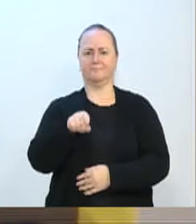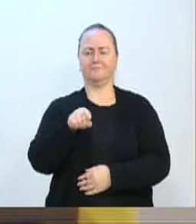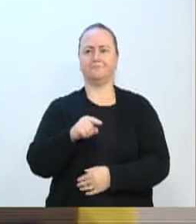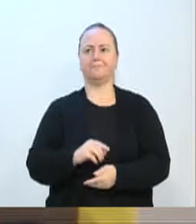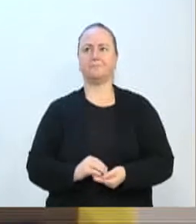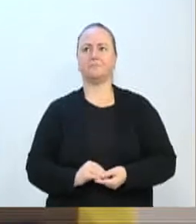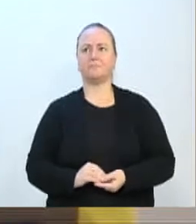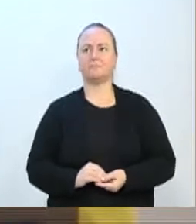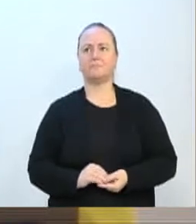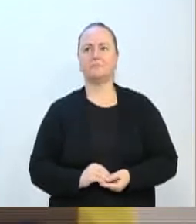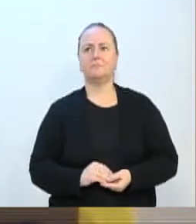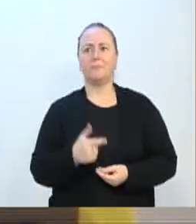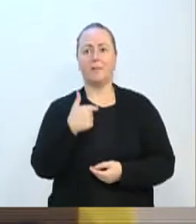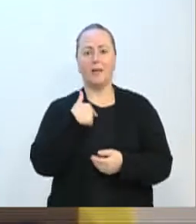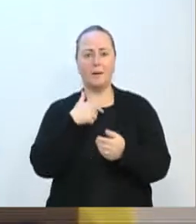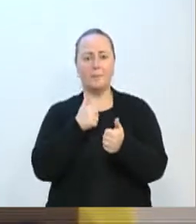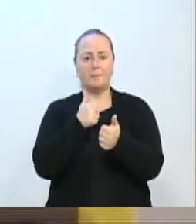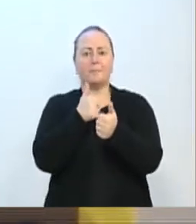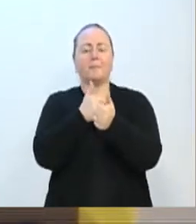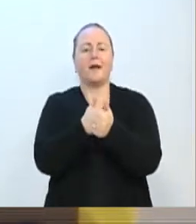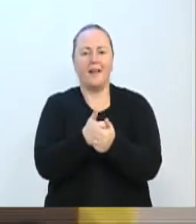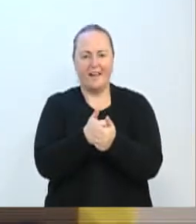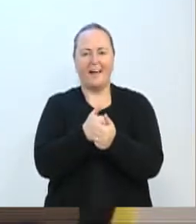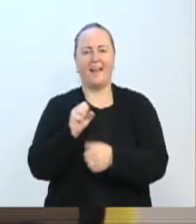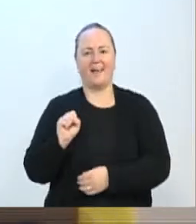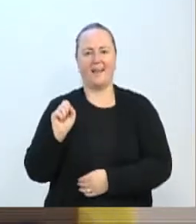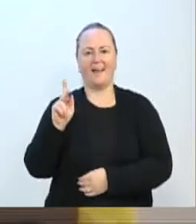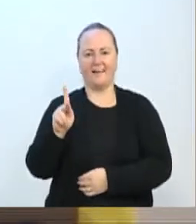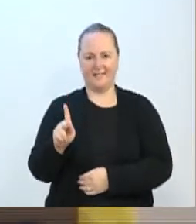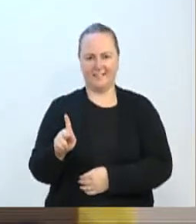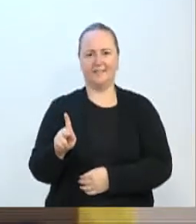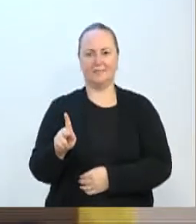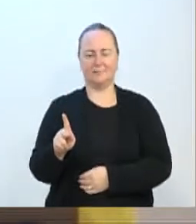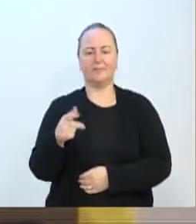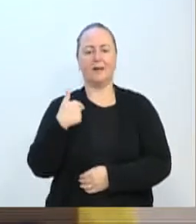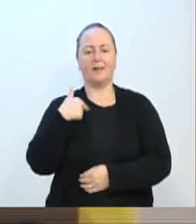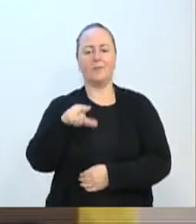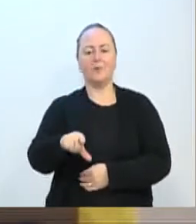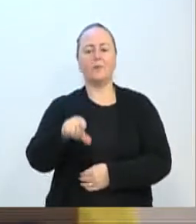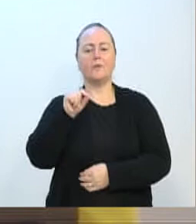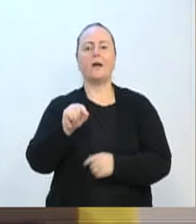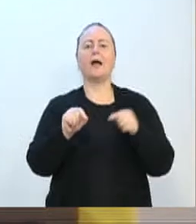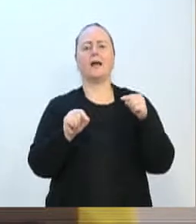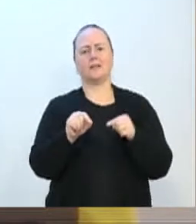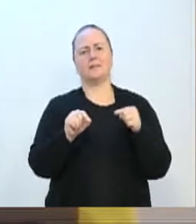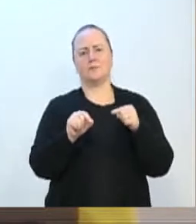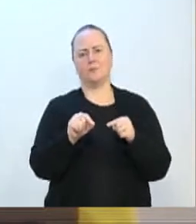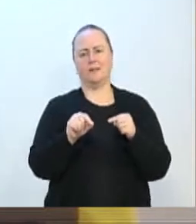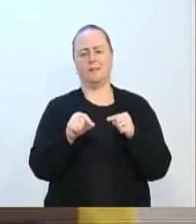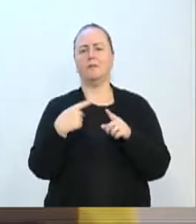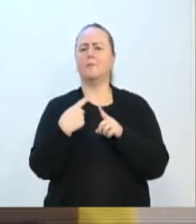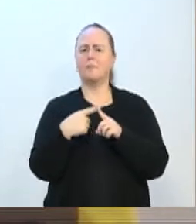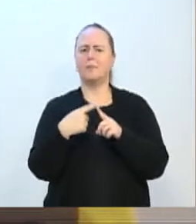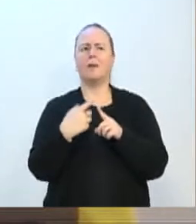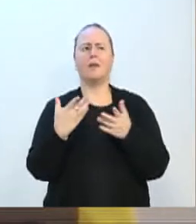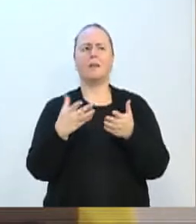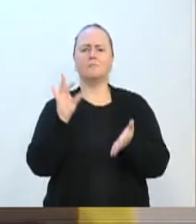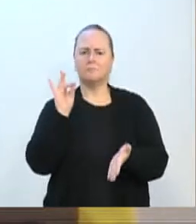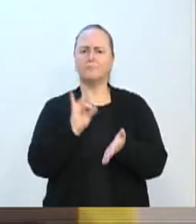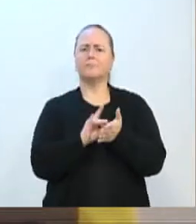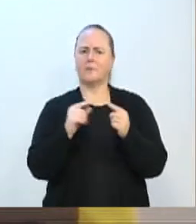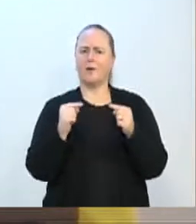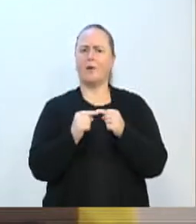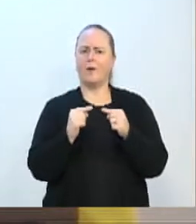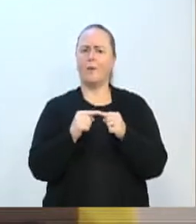vias, inclusive, de aposentadoria, então digamos que eu escolhi essa causa que eu considero nobre e pertinente, que é tão